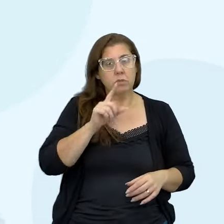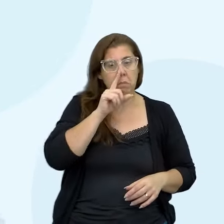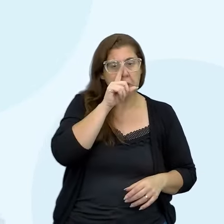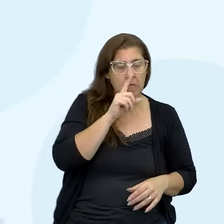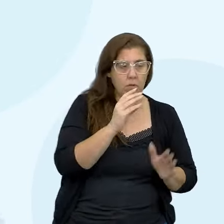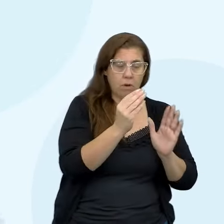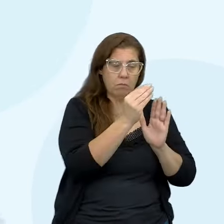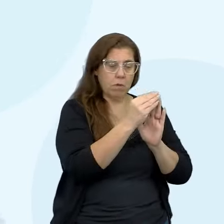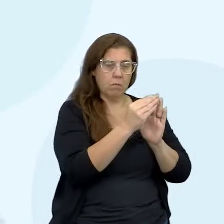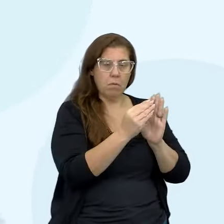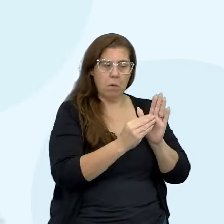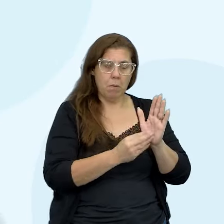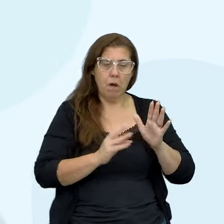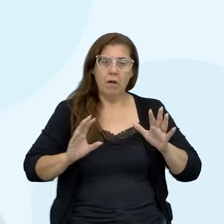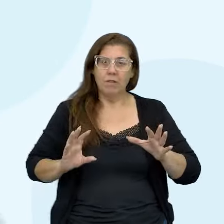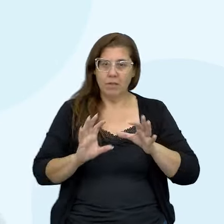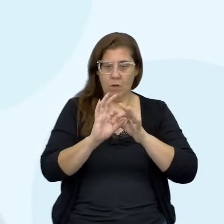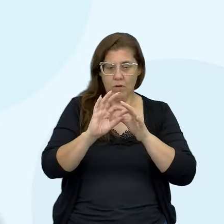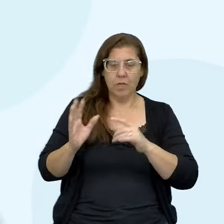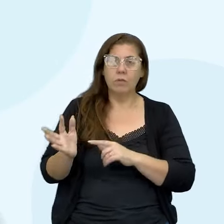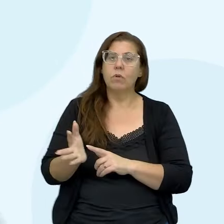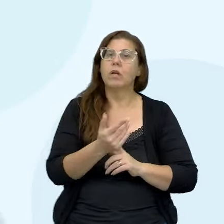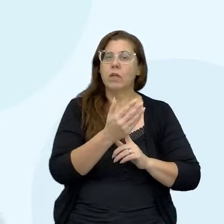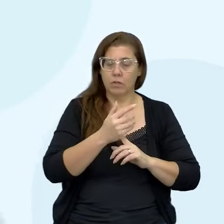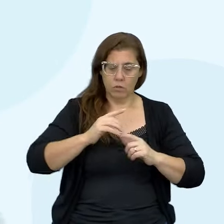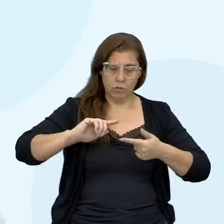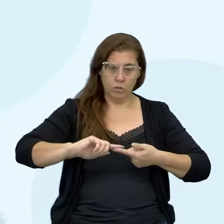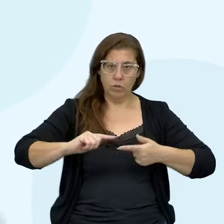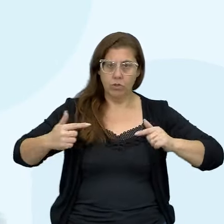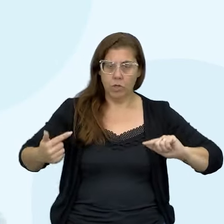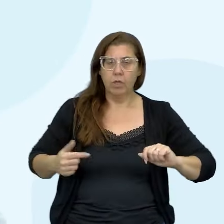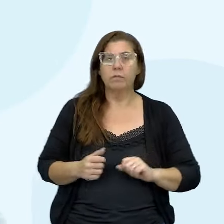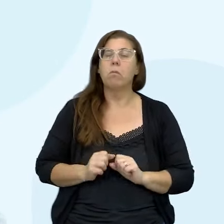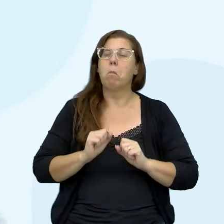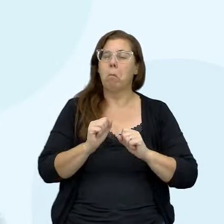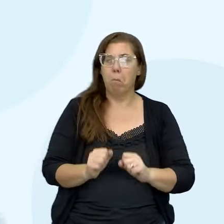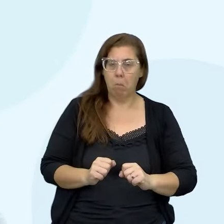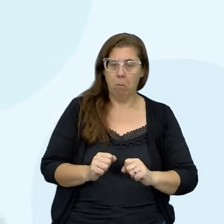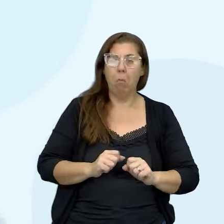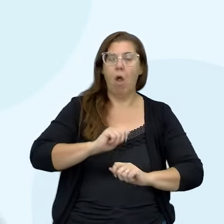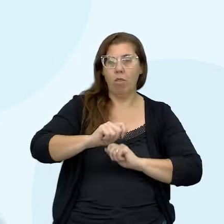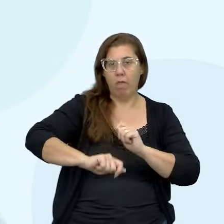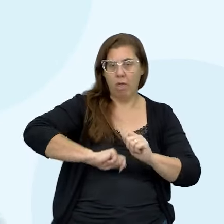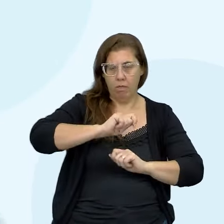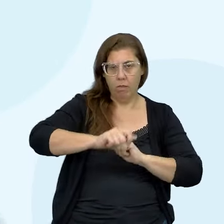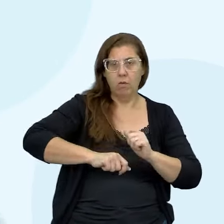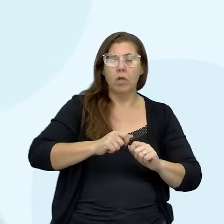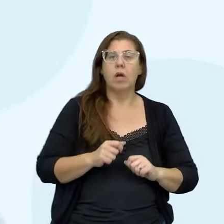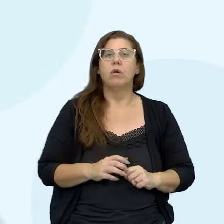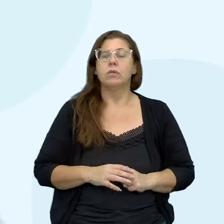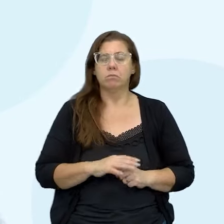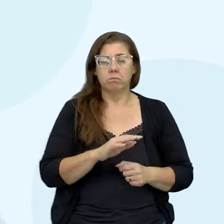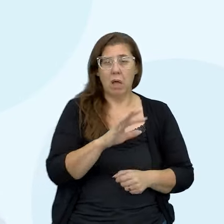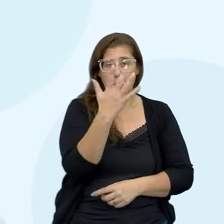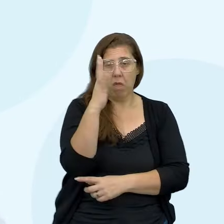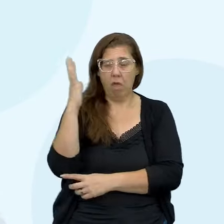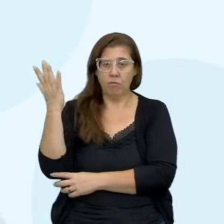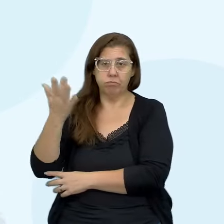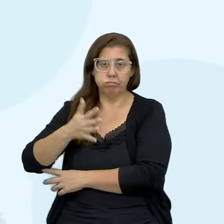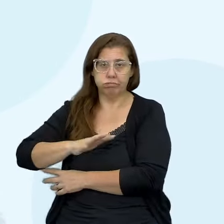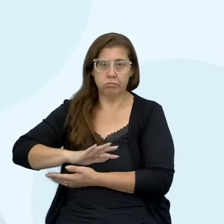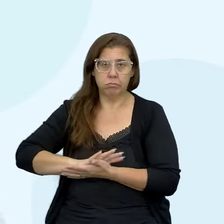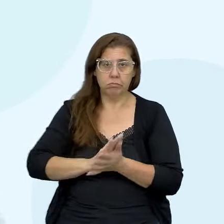que ele coloca estão atrelados à tecnologia genética, do poder nuclear, depredação ambiental. Porque um ponto